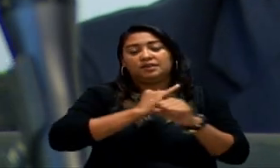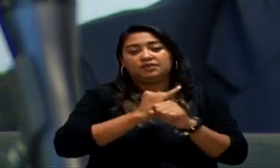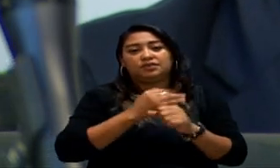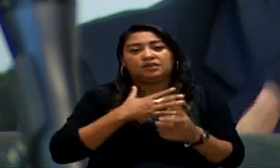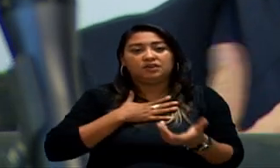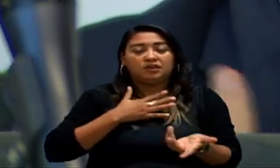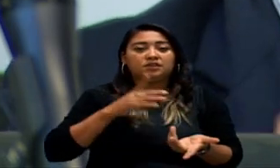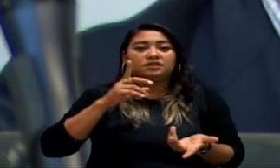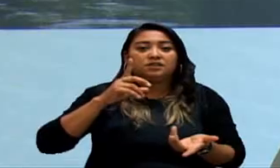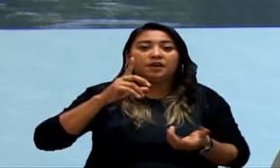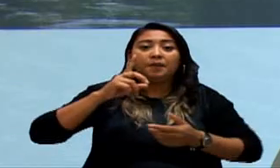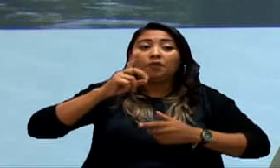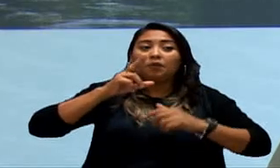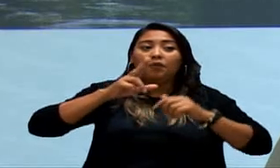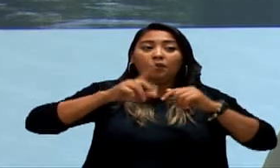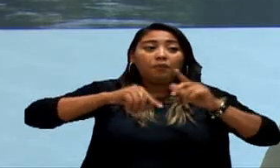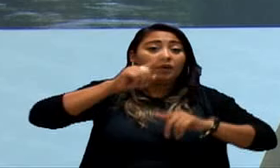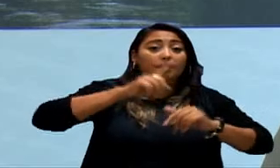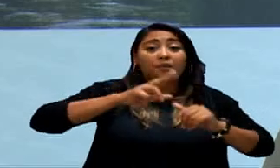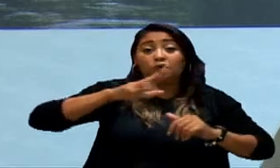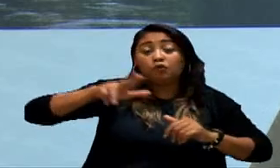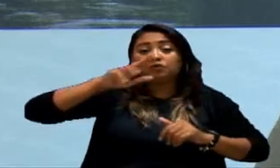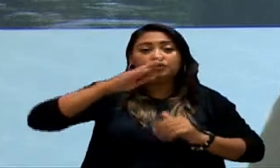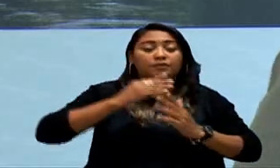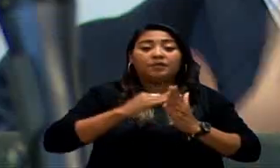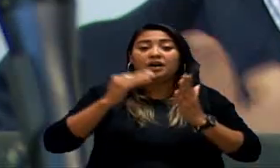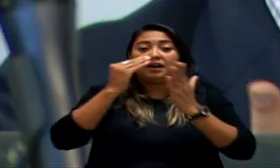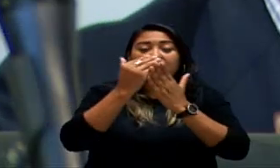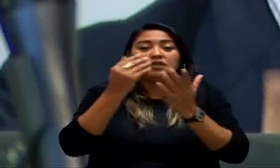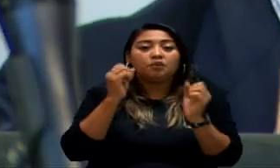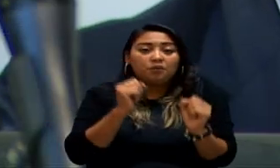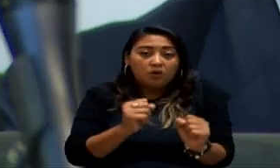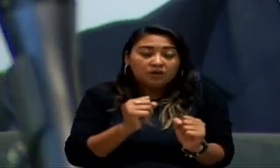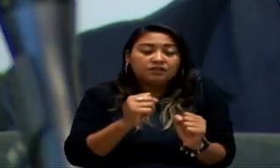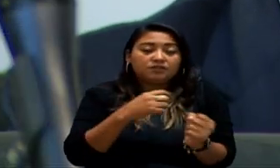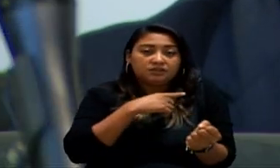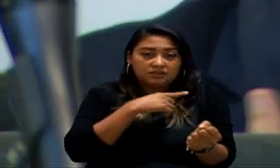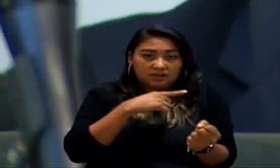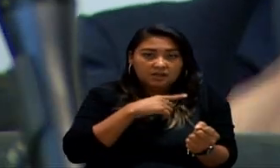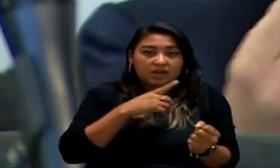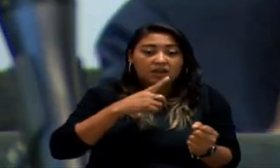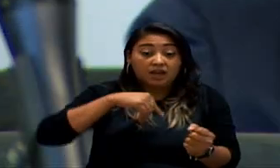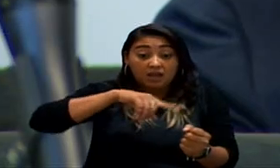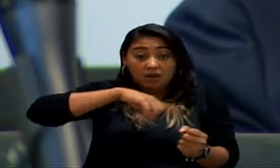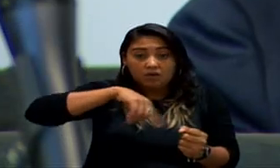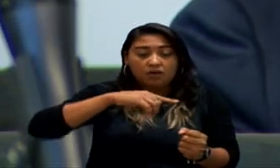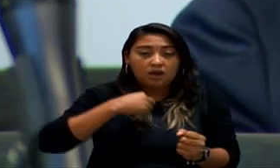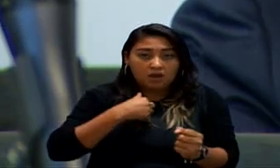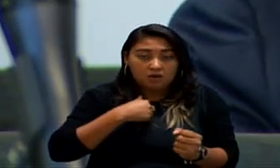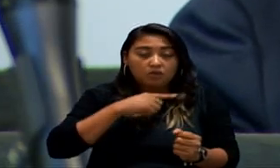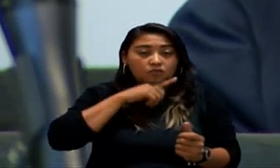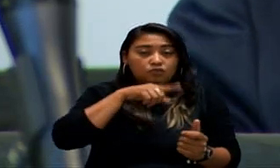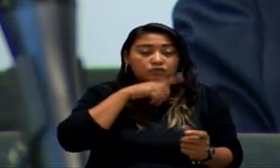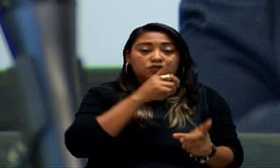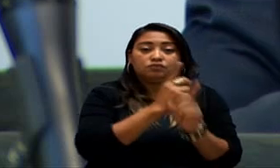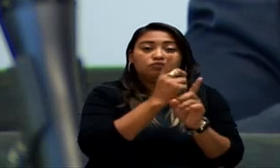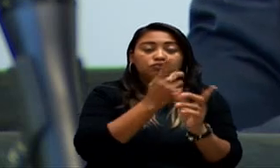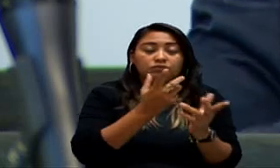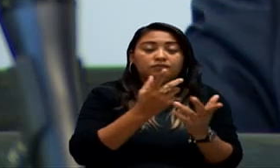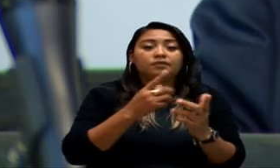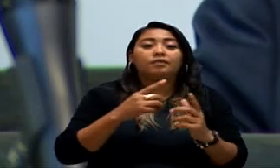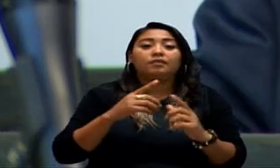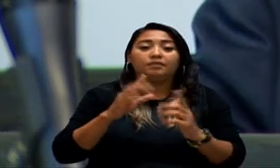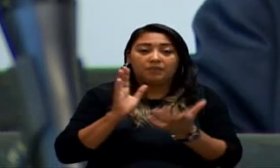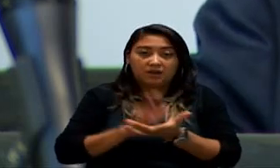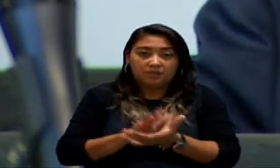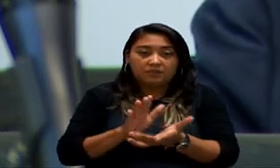A ferramenta mais usual. Eu não encontrei. Talvez até tenha, não sei, porque eu não consegui achar. Mas os atos da mesa também. Mas parabéns,